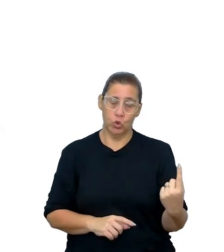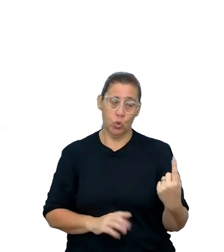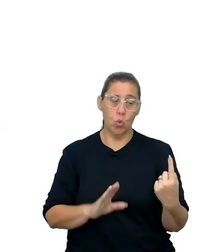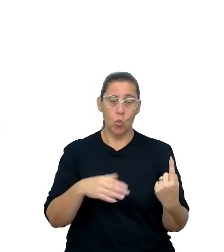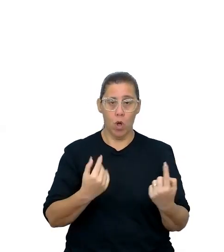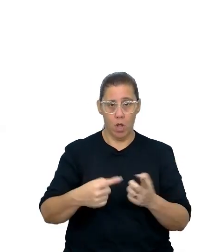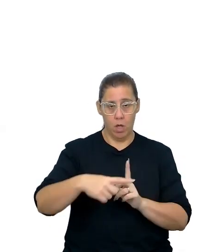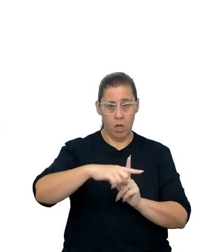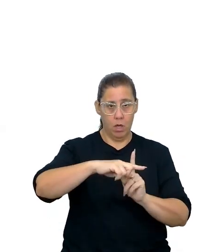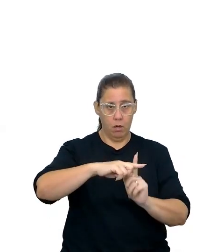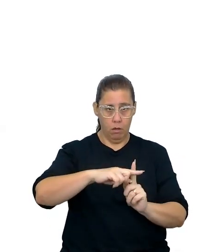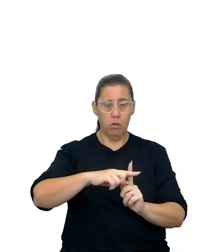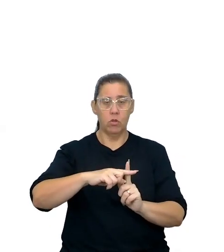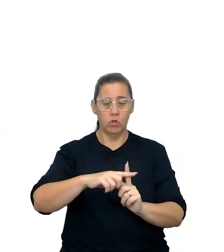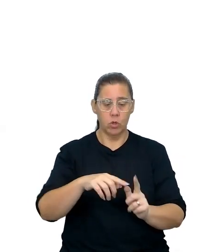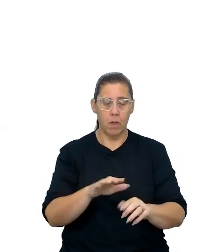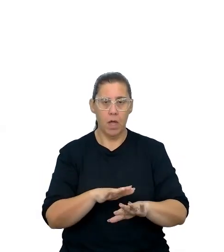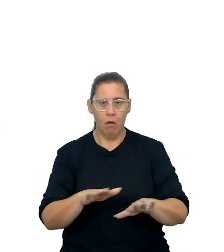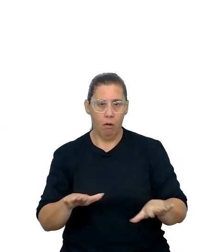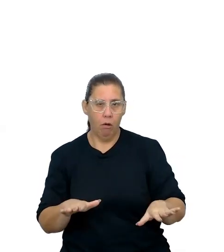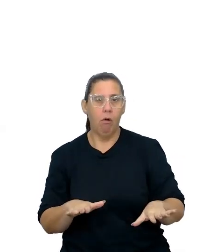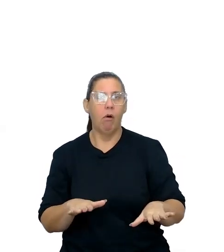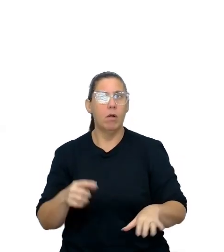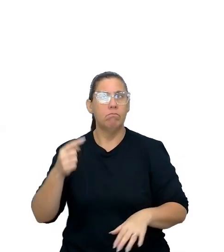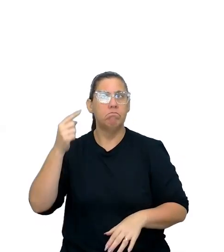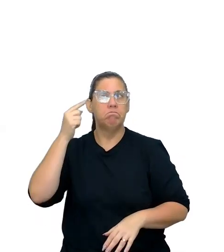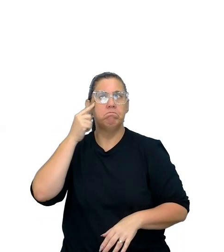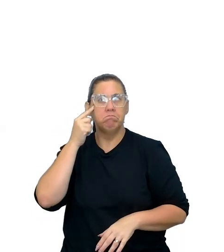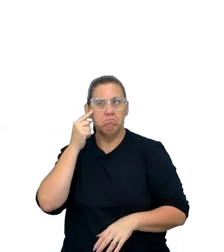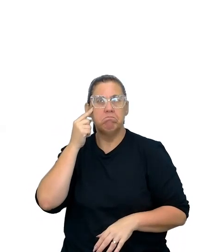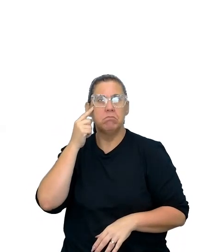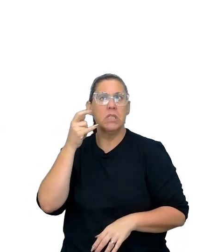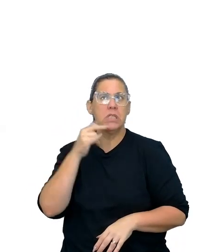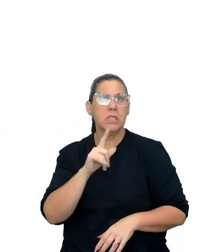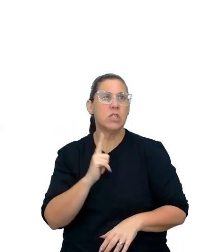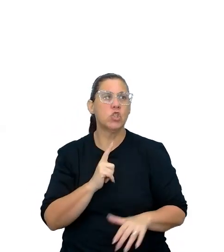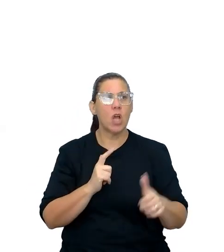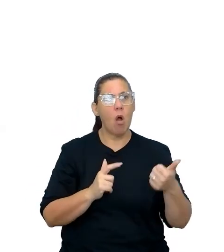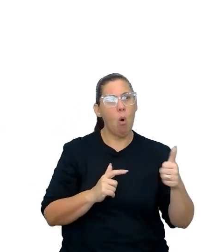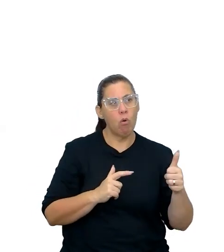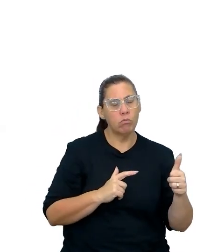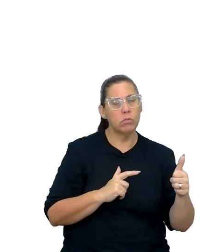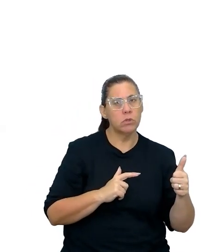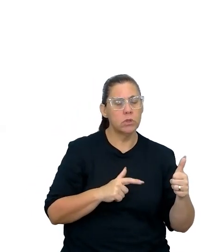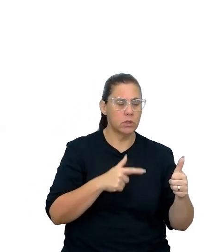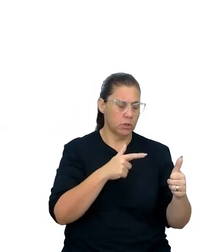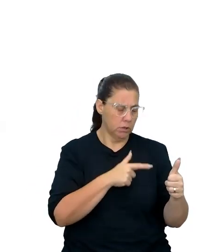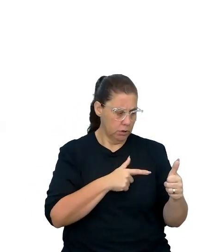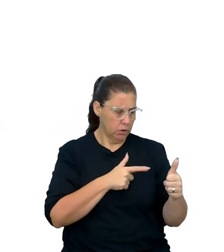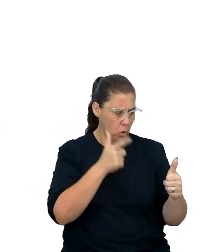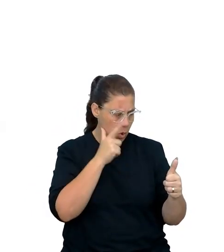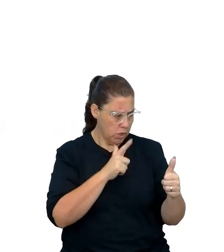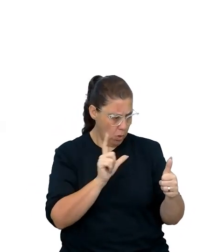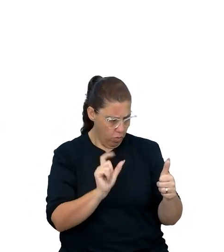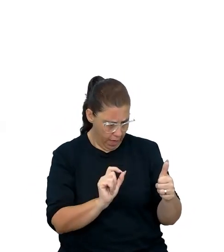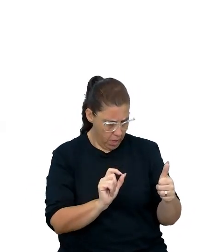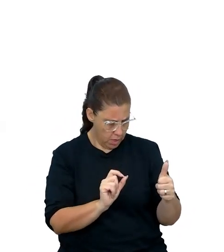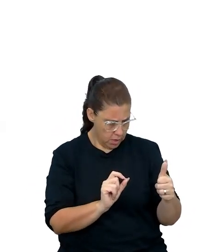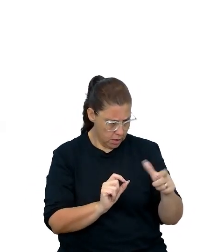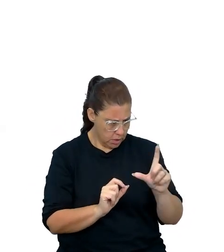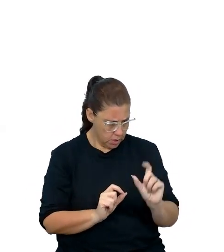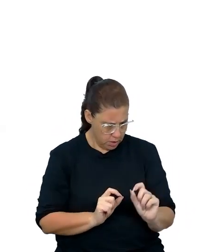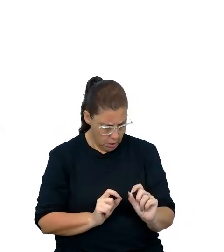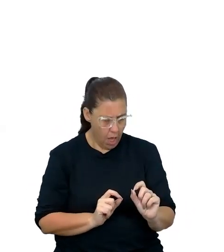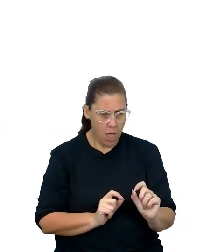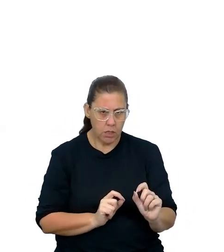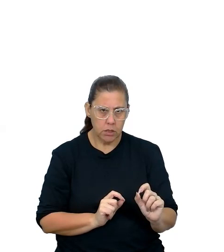somar as crianças, né, poderiam estar pensando assim, se ele tinha 11 figurinhas, ganhou 10, né,